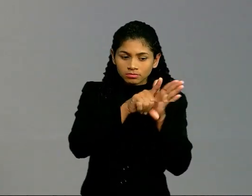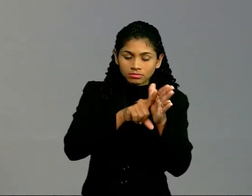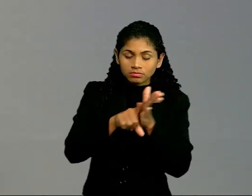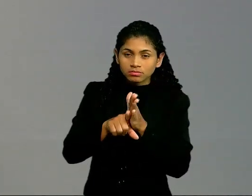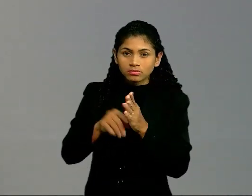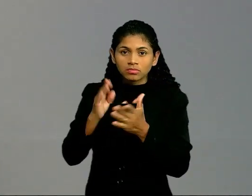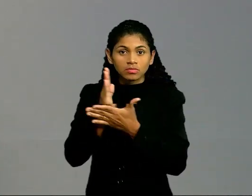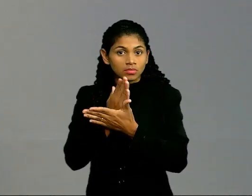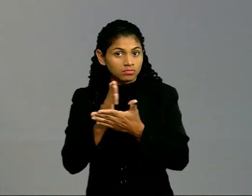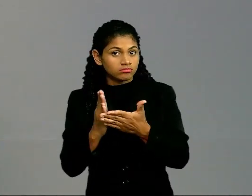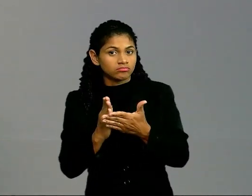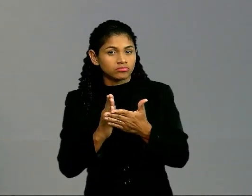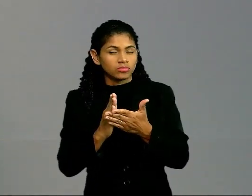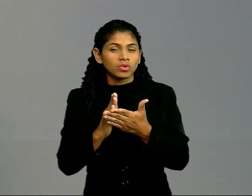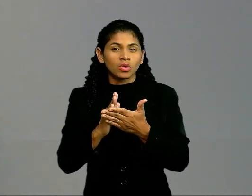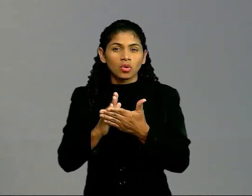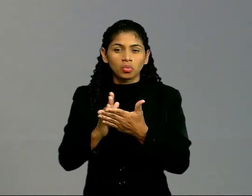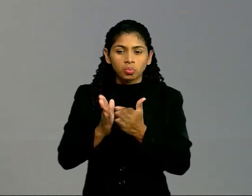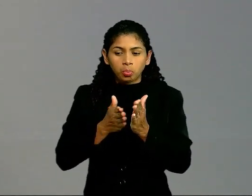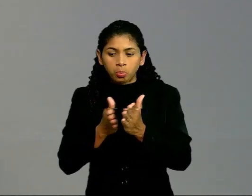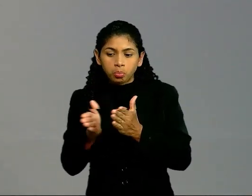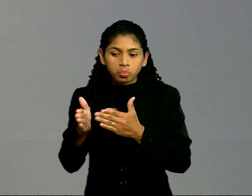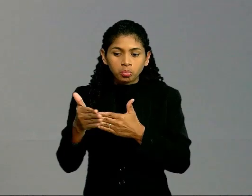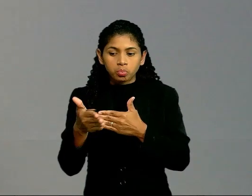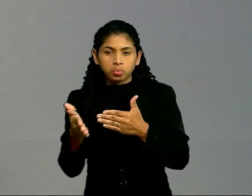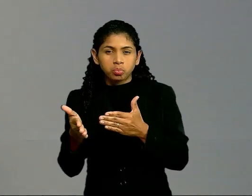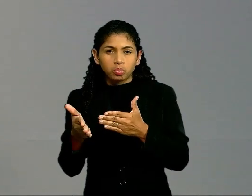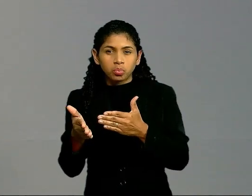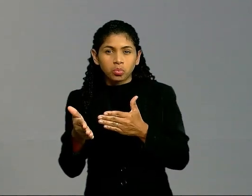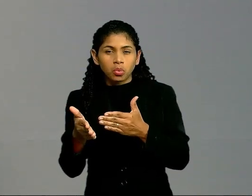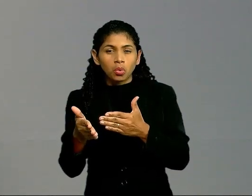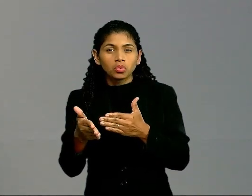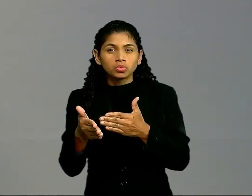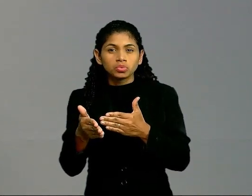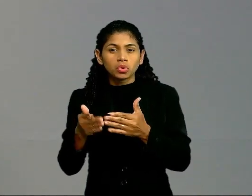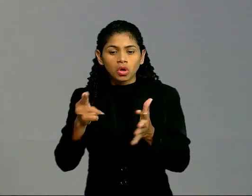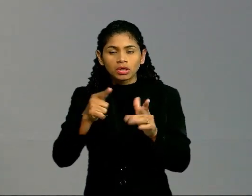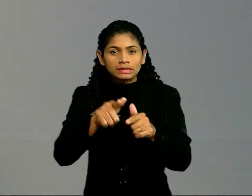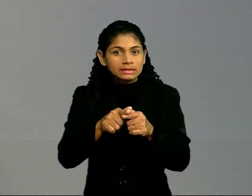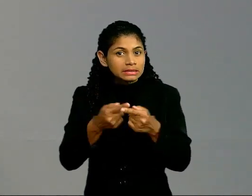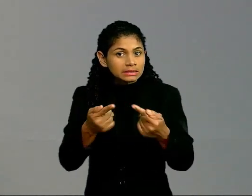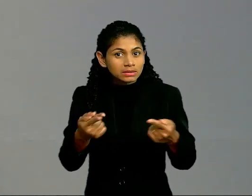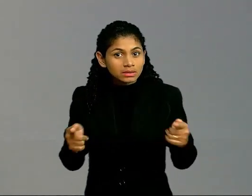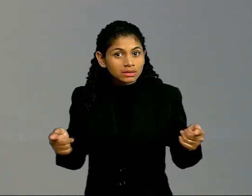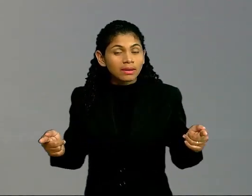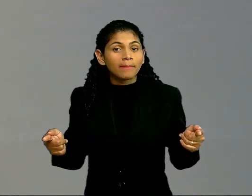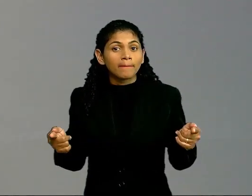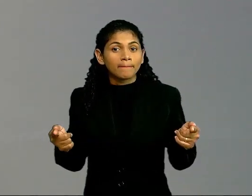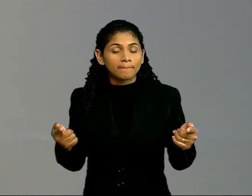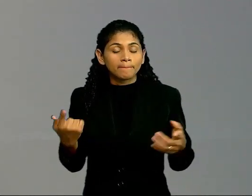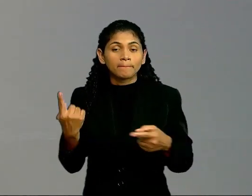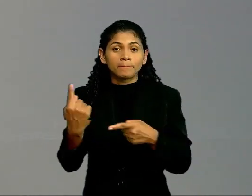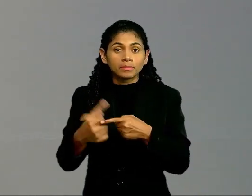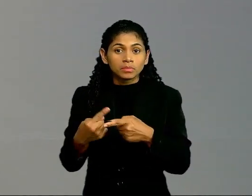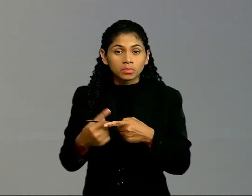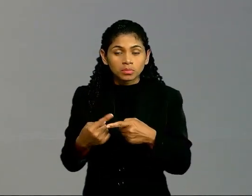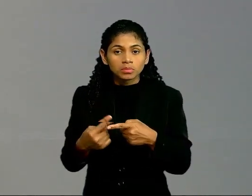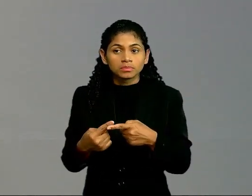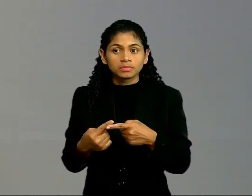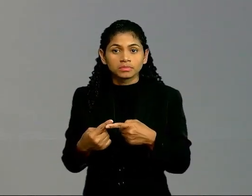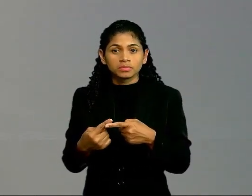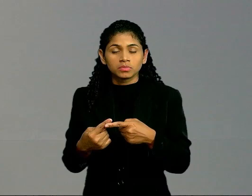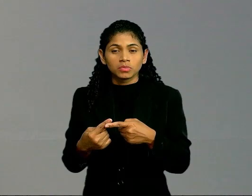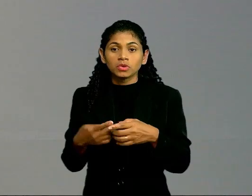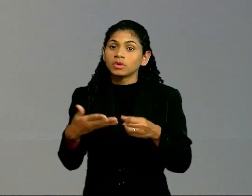alguns desvios ortográficos de concordância que aparecem na obra, levando em consideração